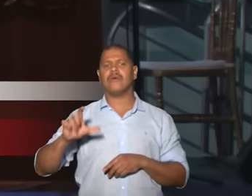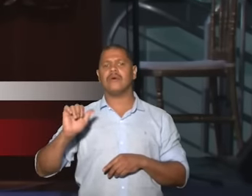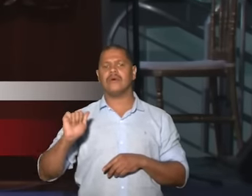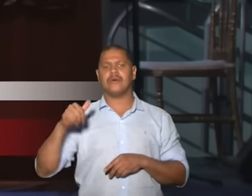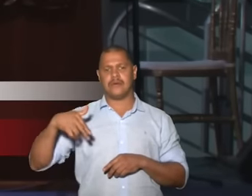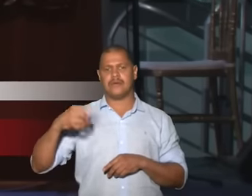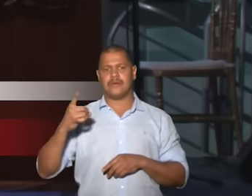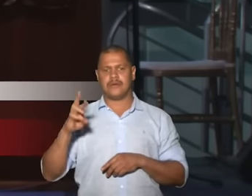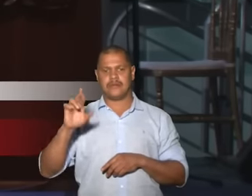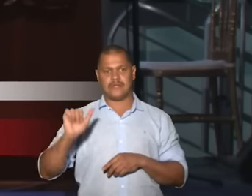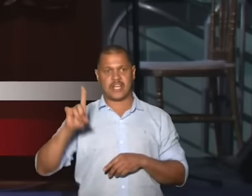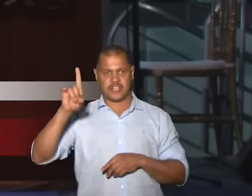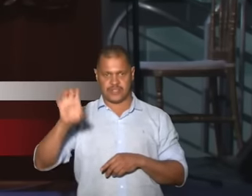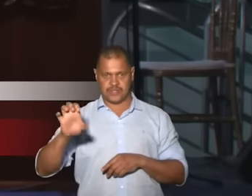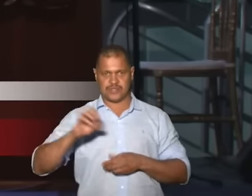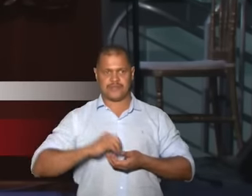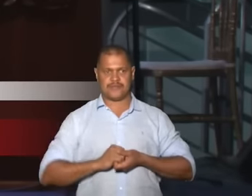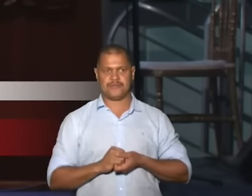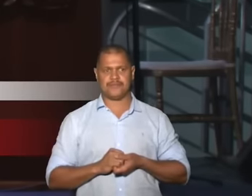Andrade.